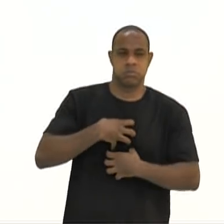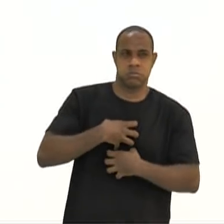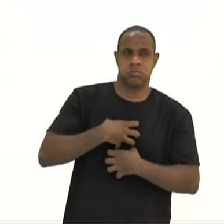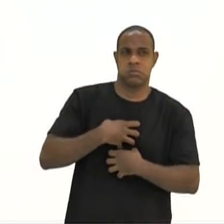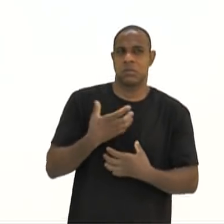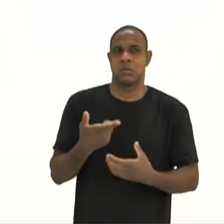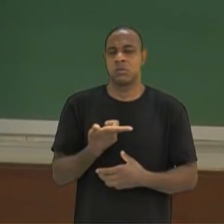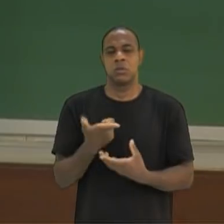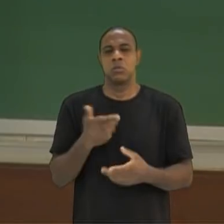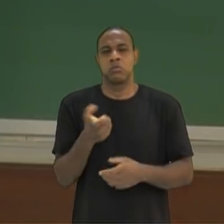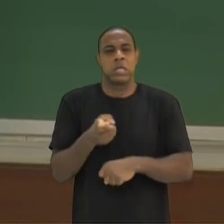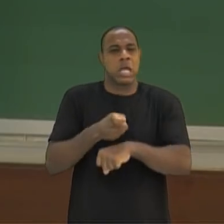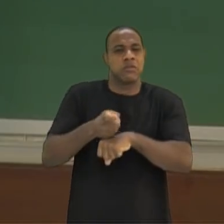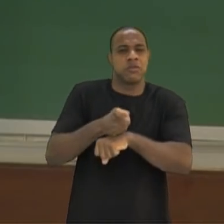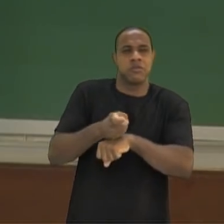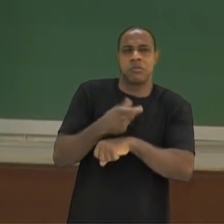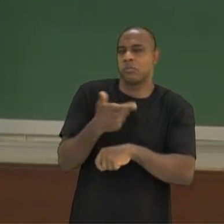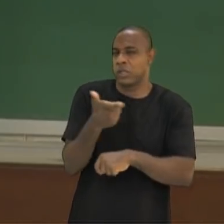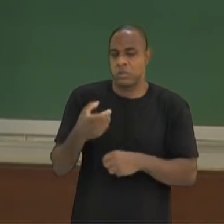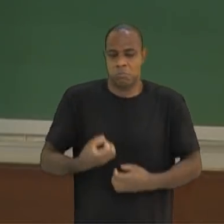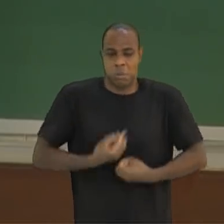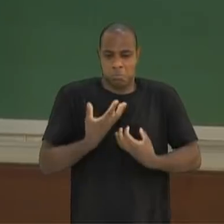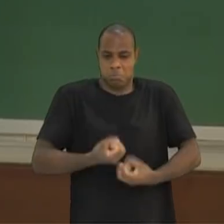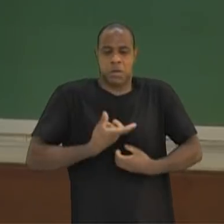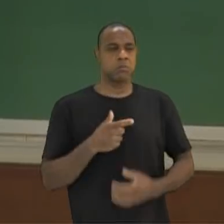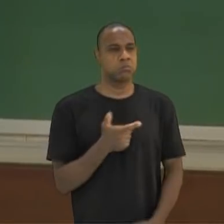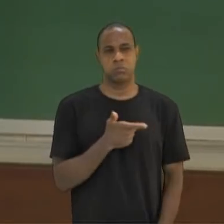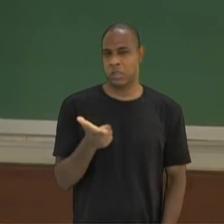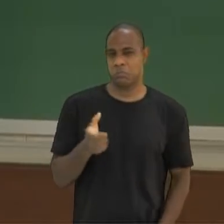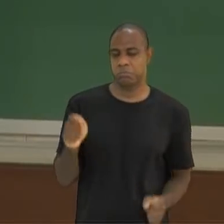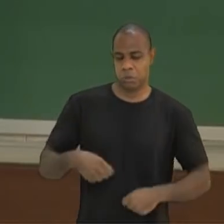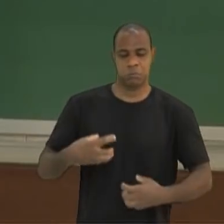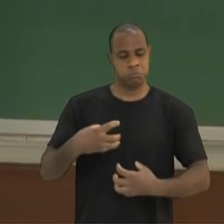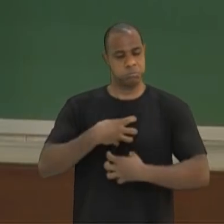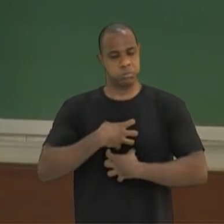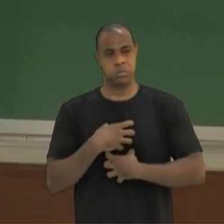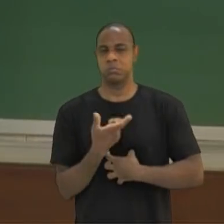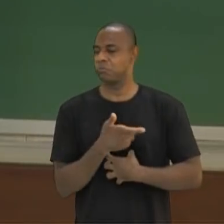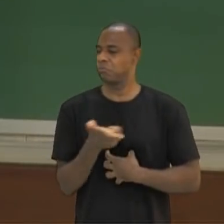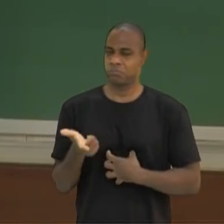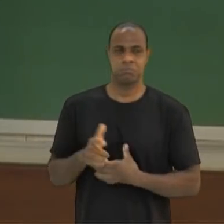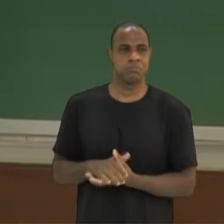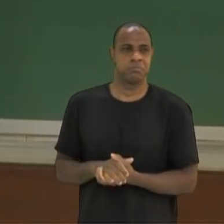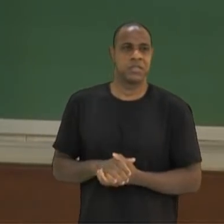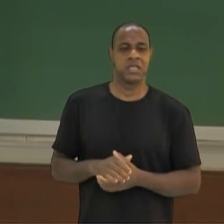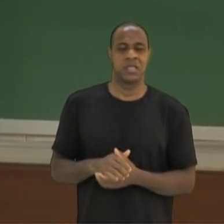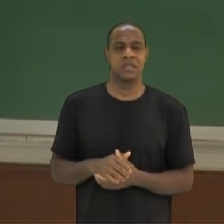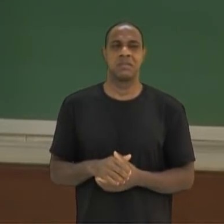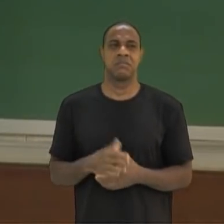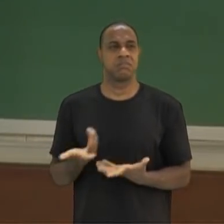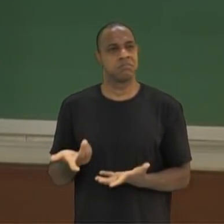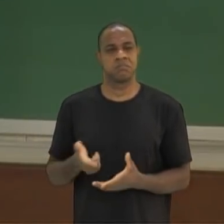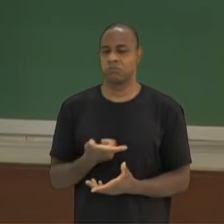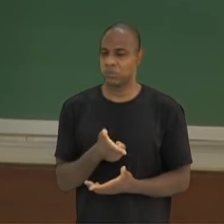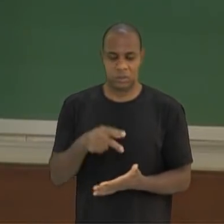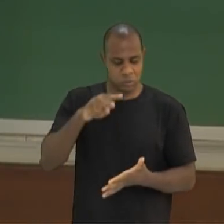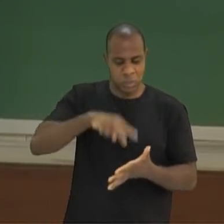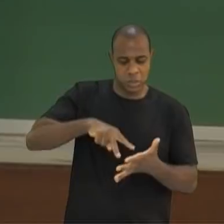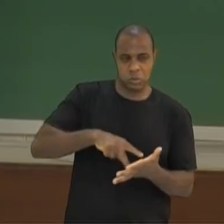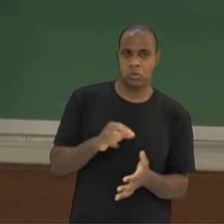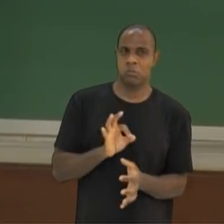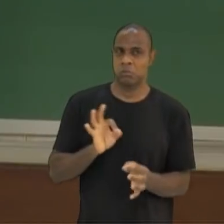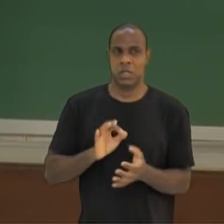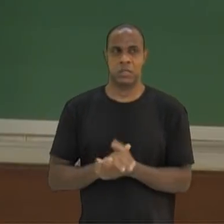sem adjetivos expressivos que possam sensibilizar tanto assim o leitor, o espectador, o telespectador para